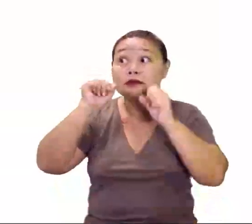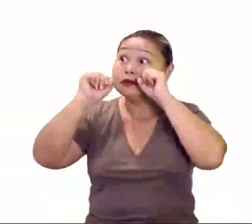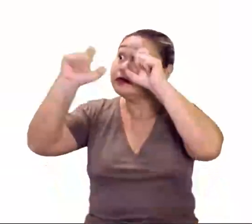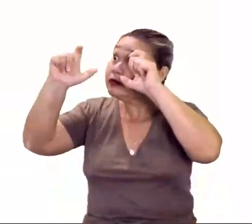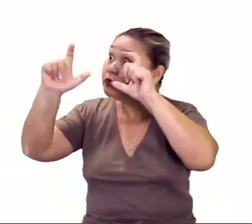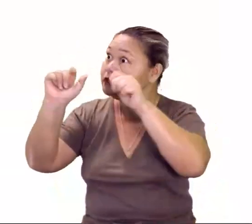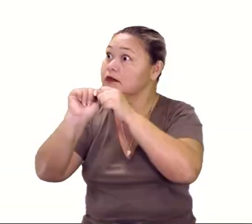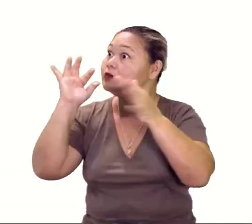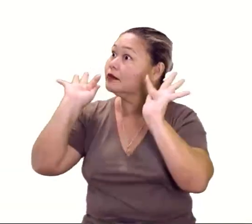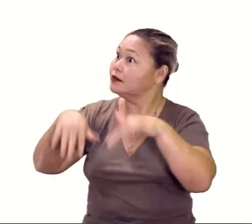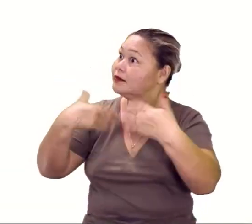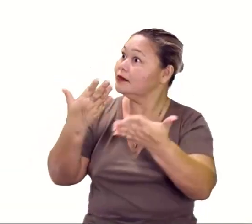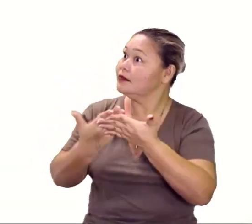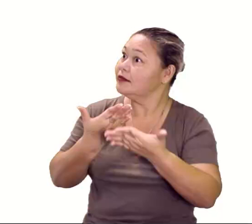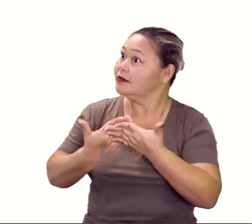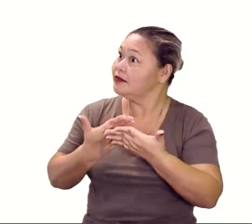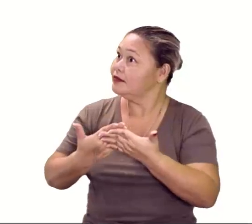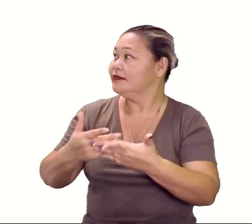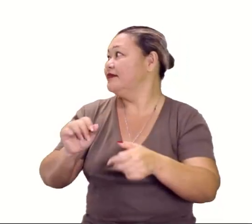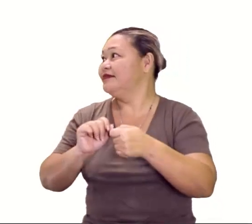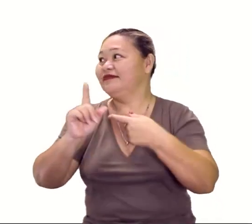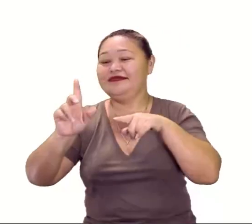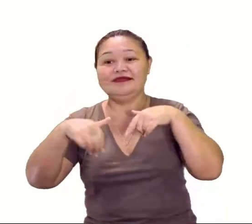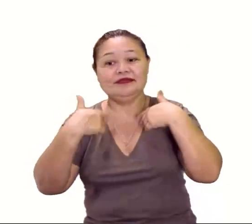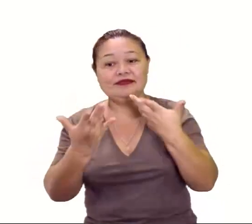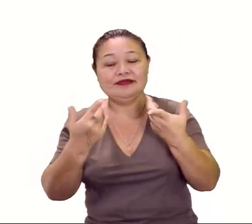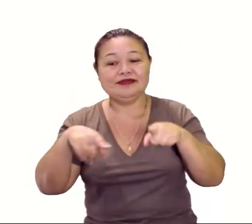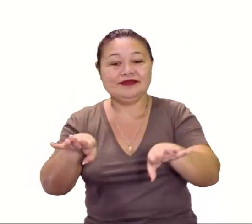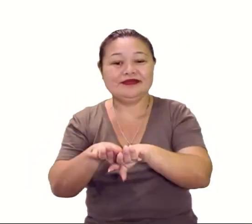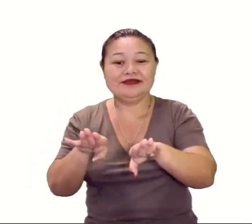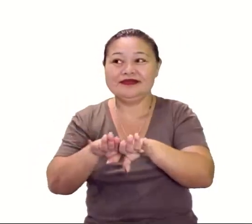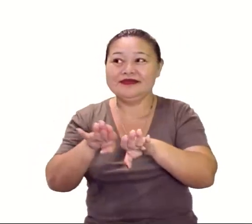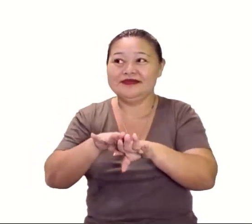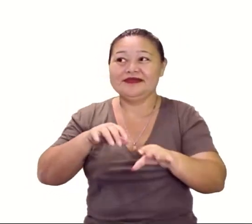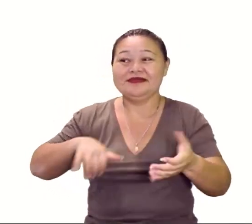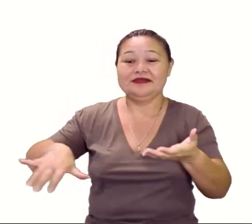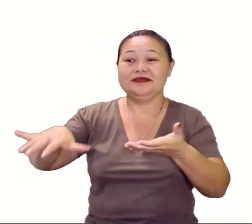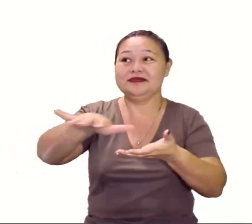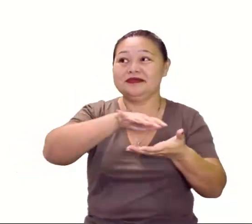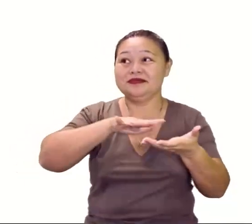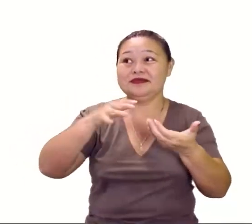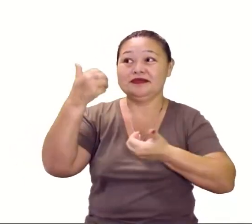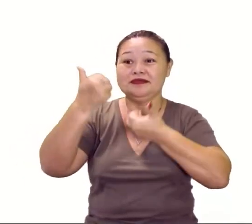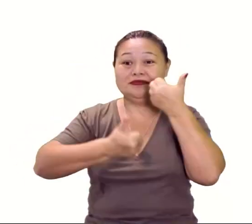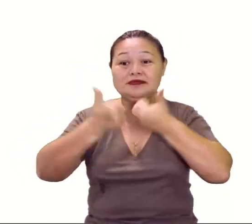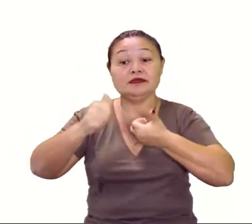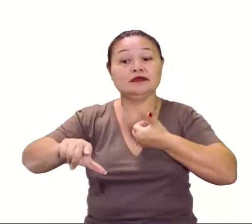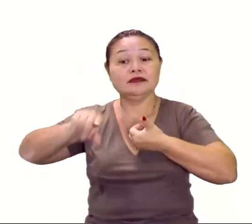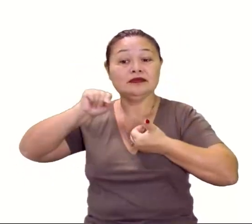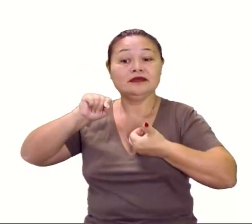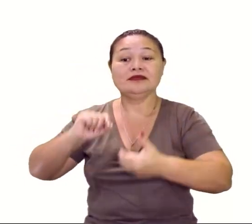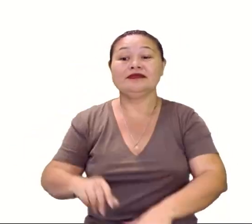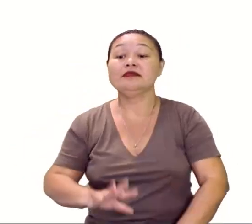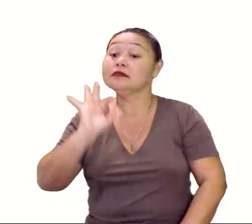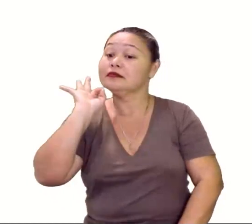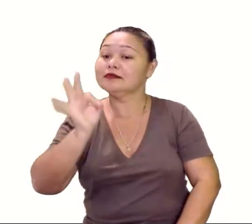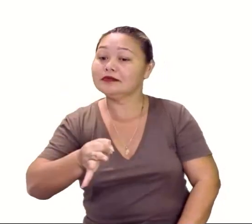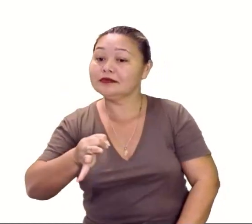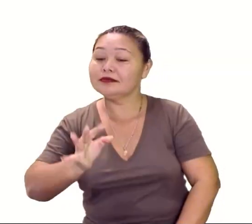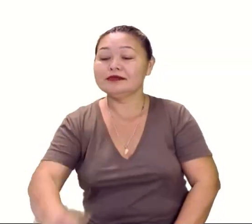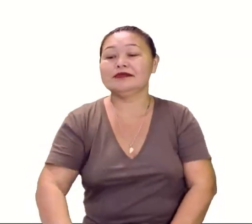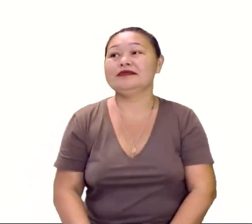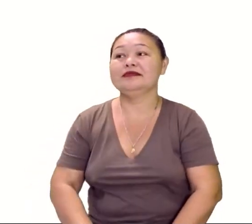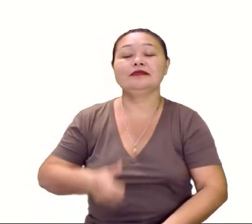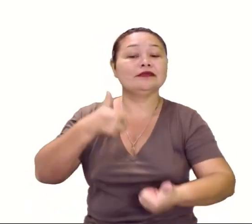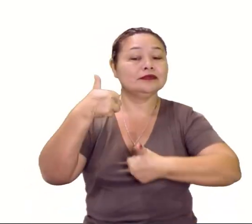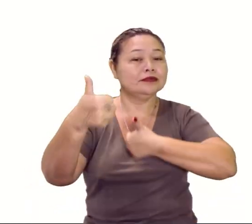atento que até o final da aula a gente vai resolver também a situação do esporte favorito, certo?